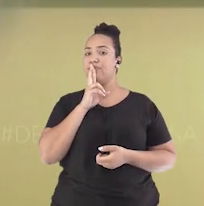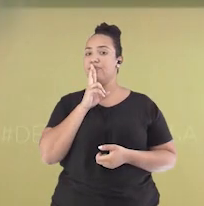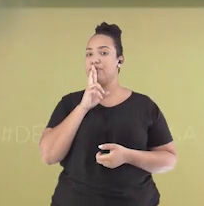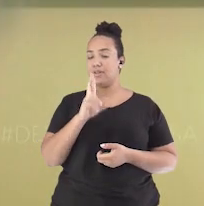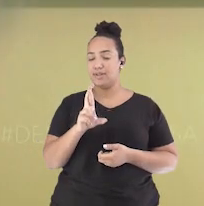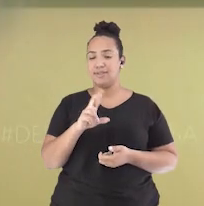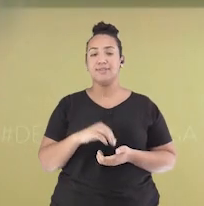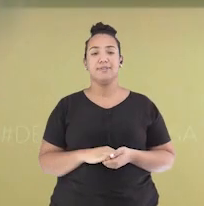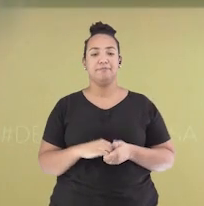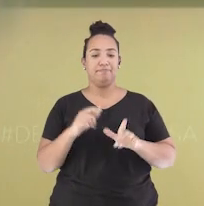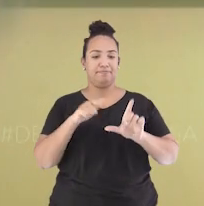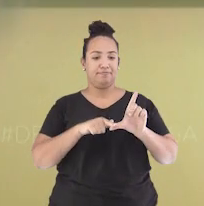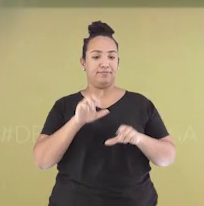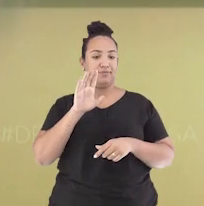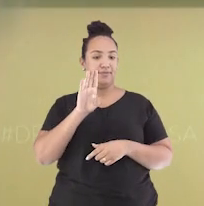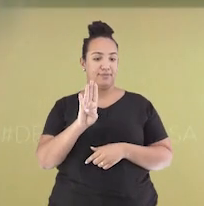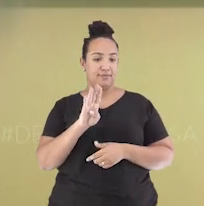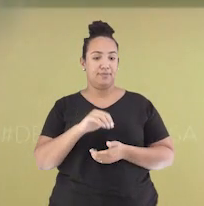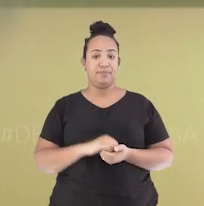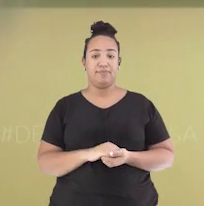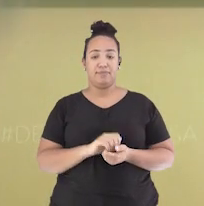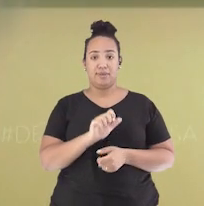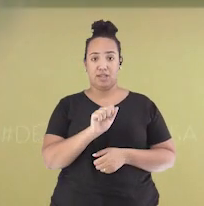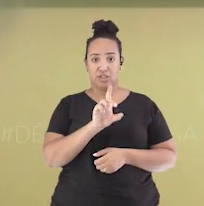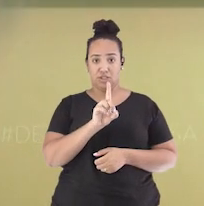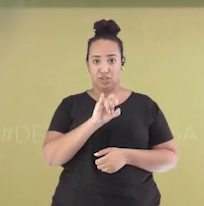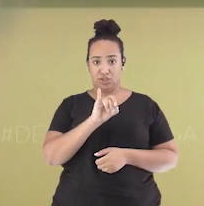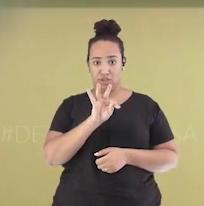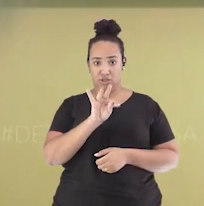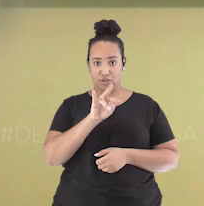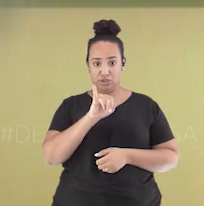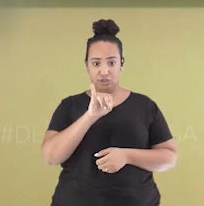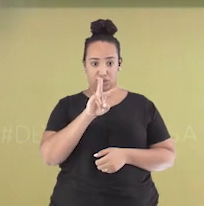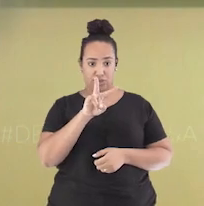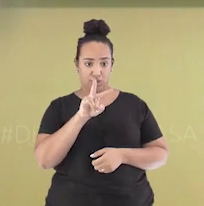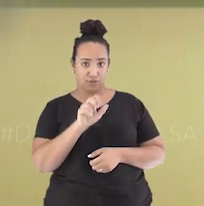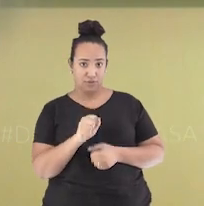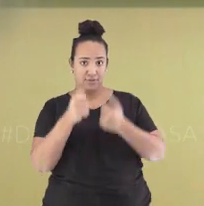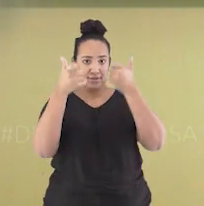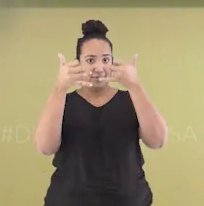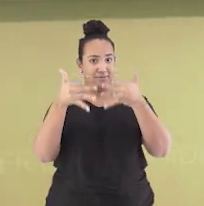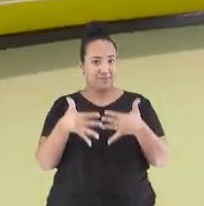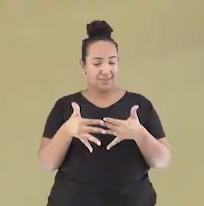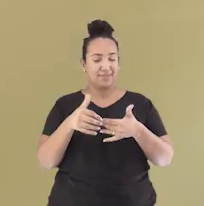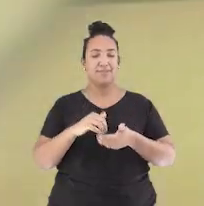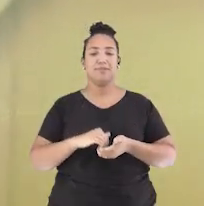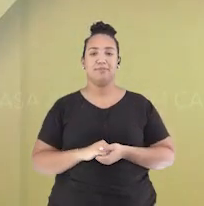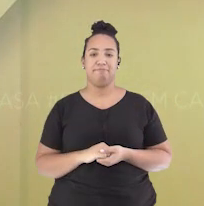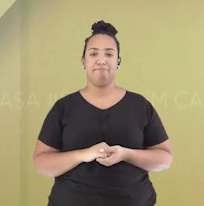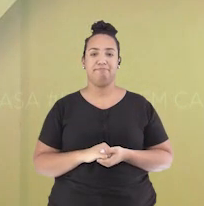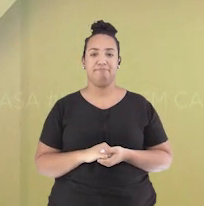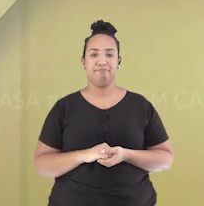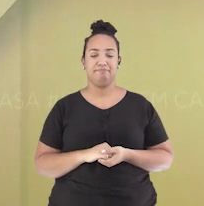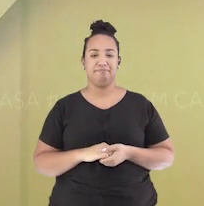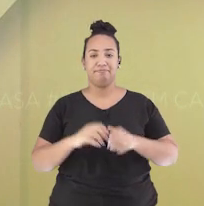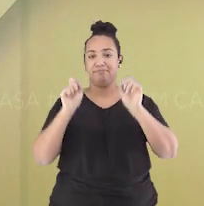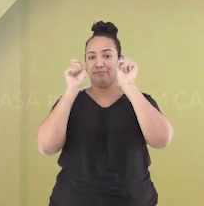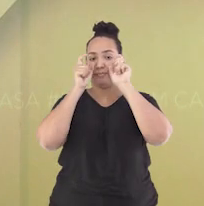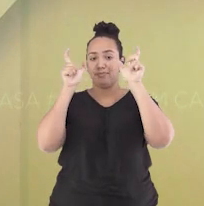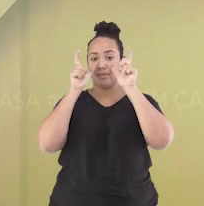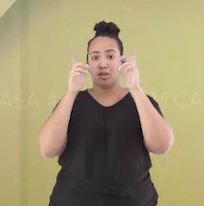Resposta da questão 3, letra B. Aditiva, explicativa e alternativa. E